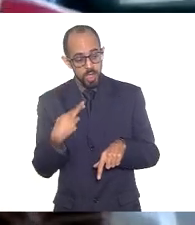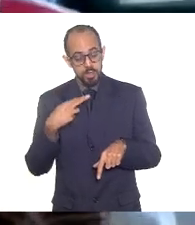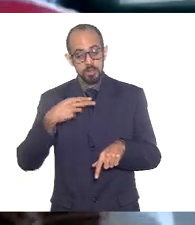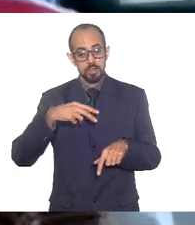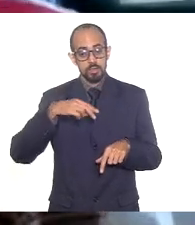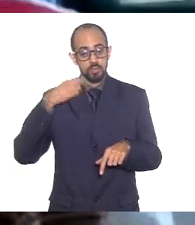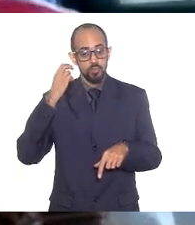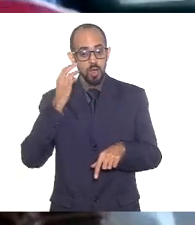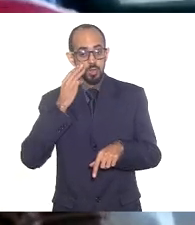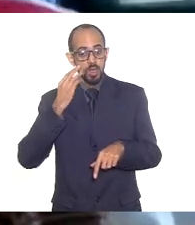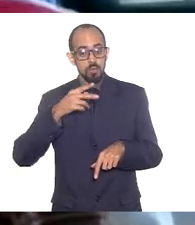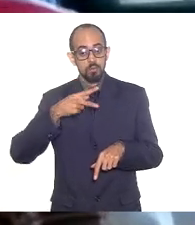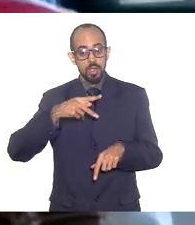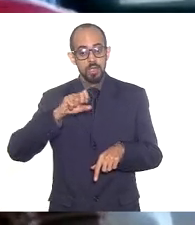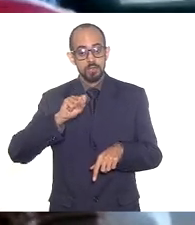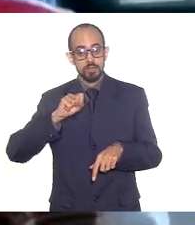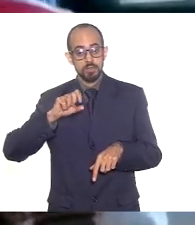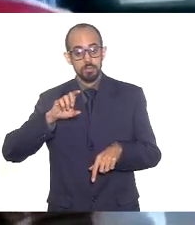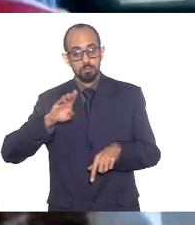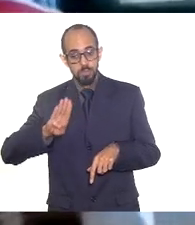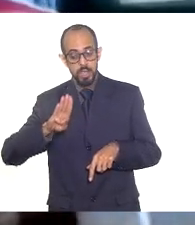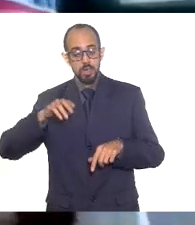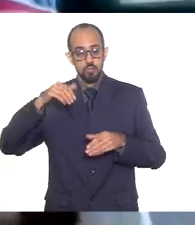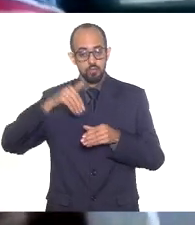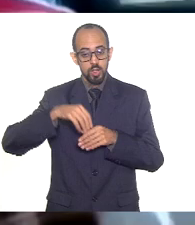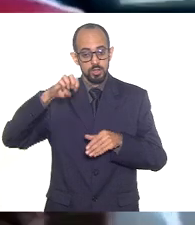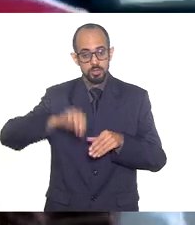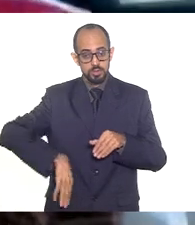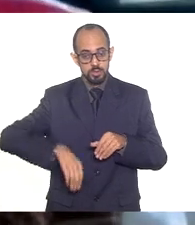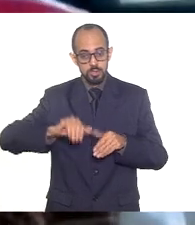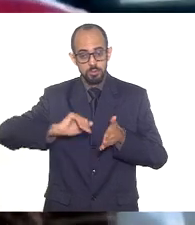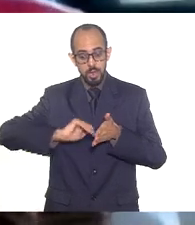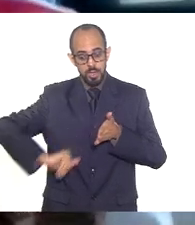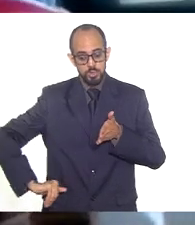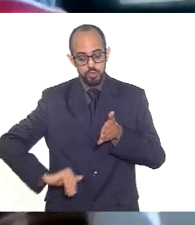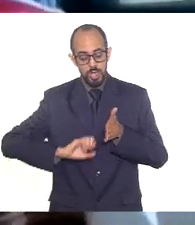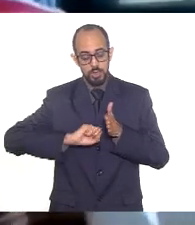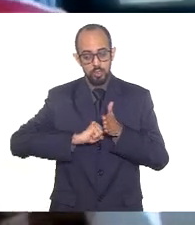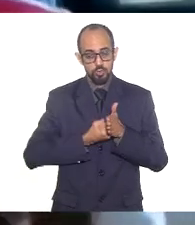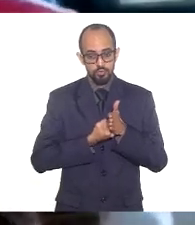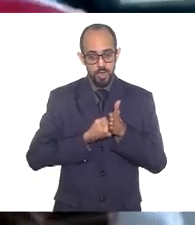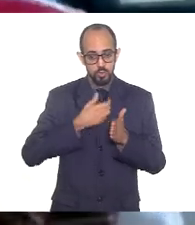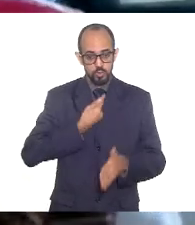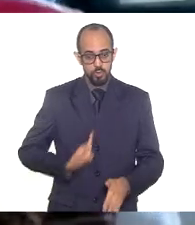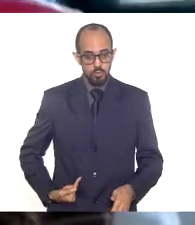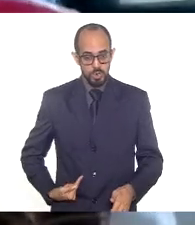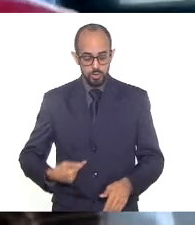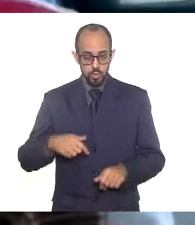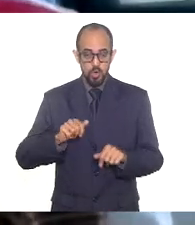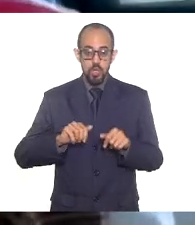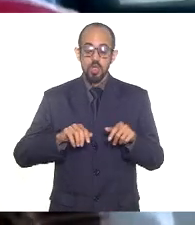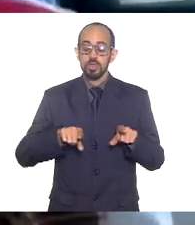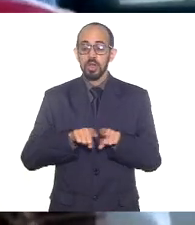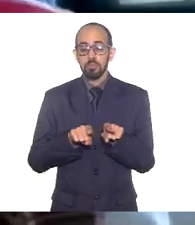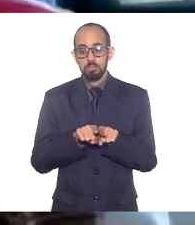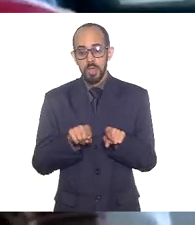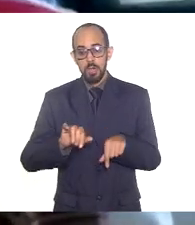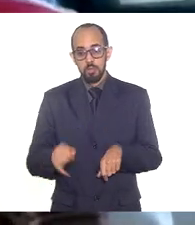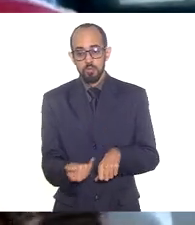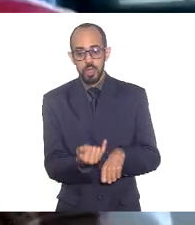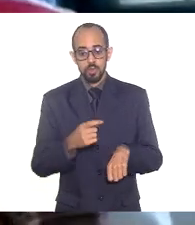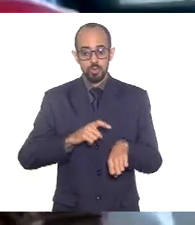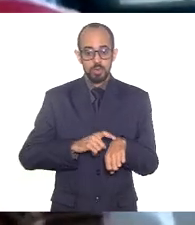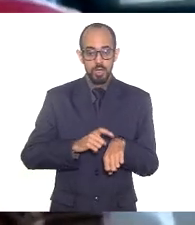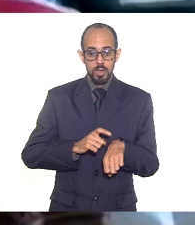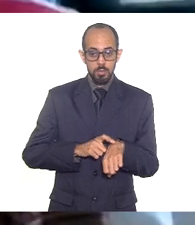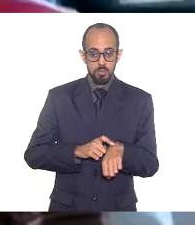sim pela derrubada do veto EA favor do projeto aproveita Presidente dentro do tempo ainda